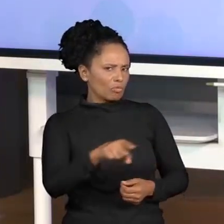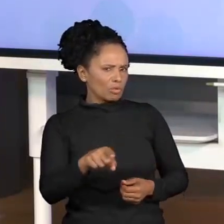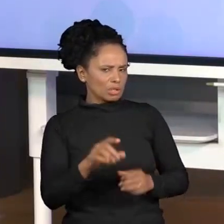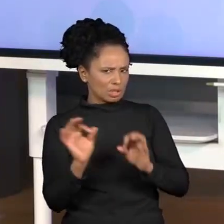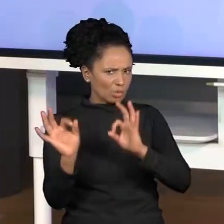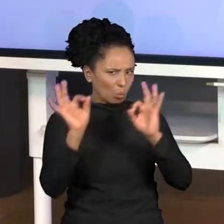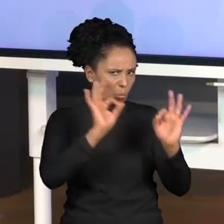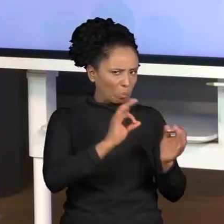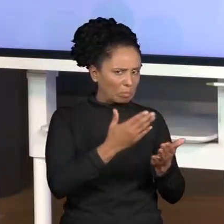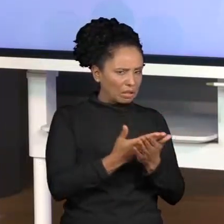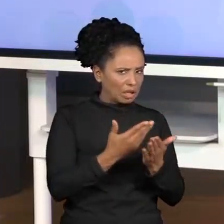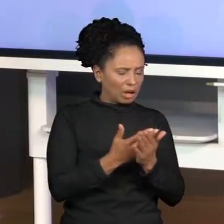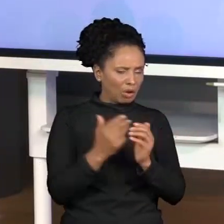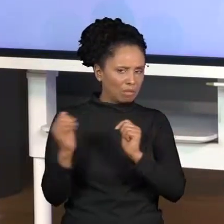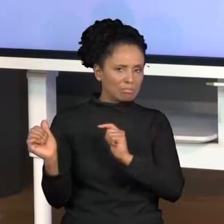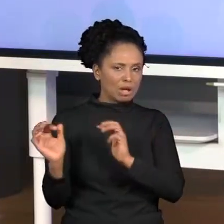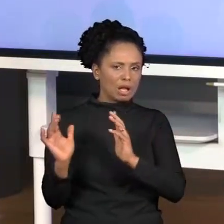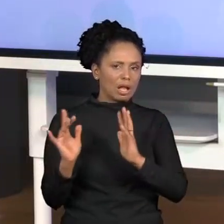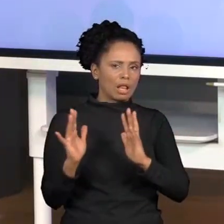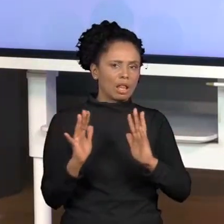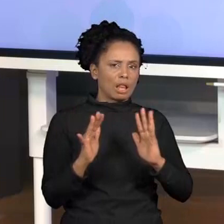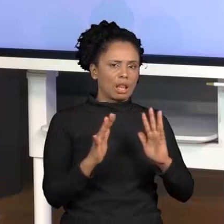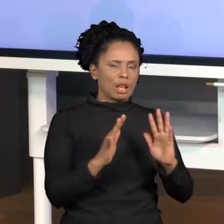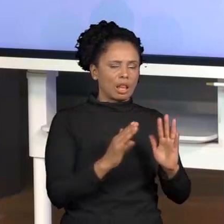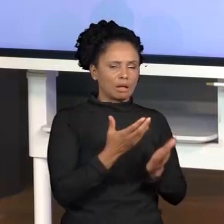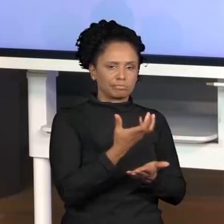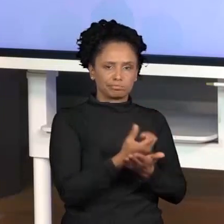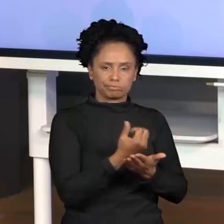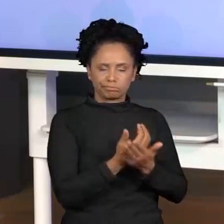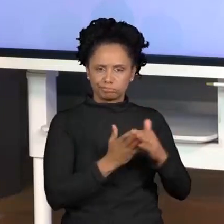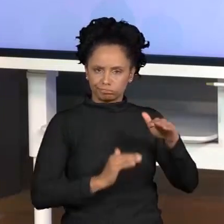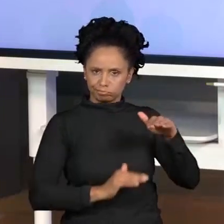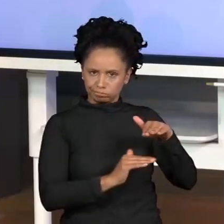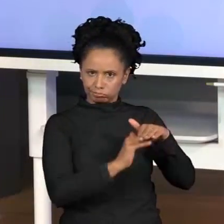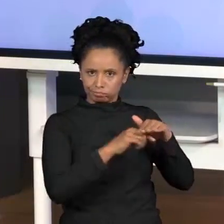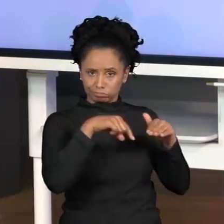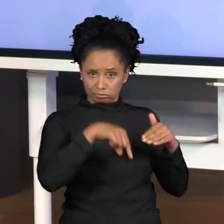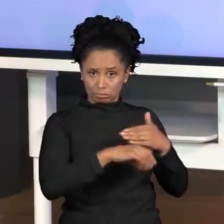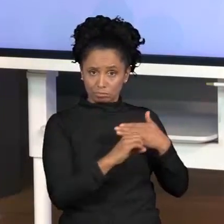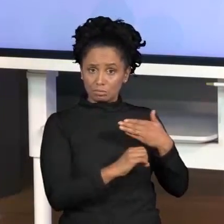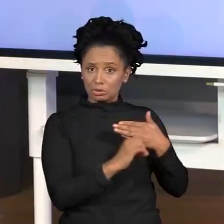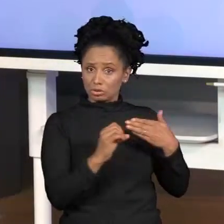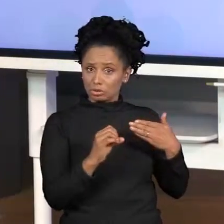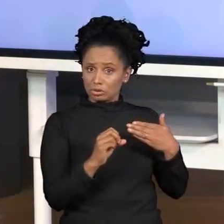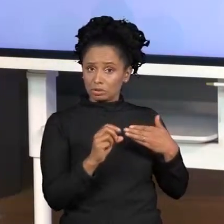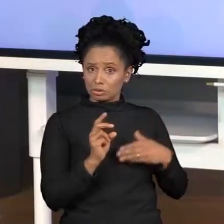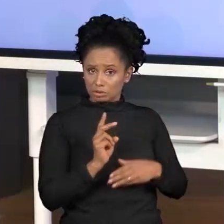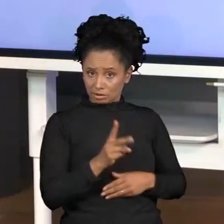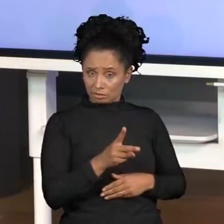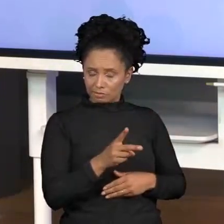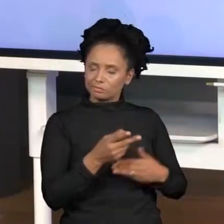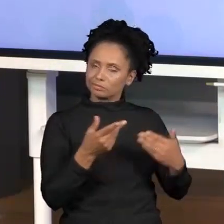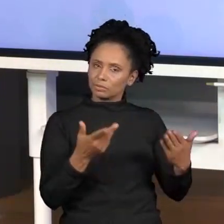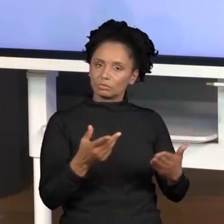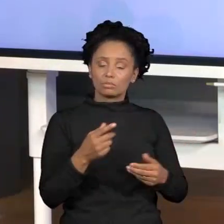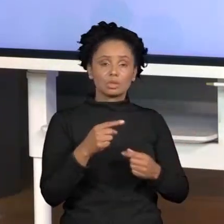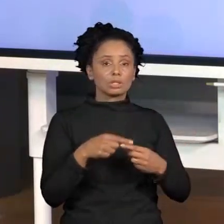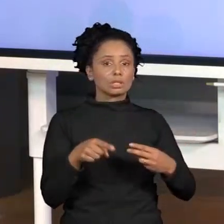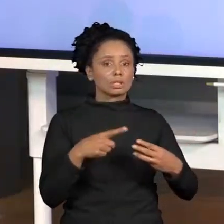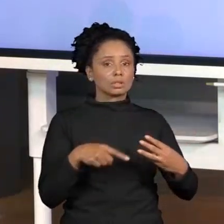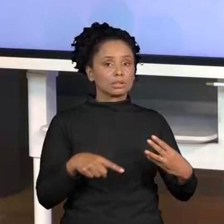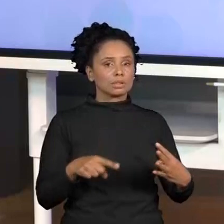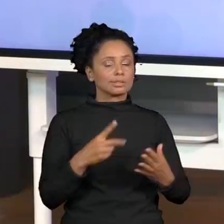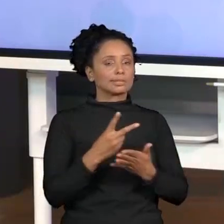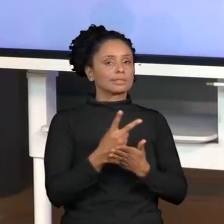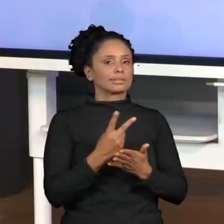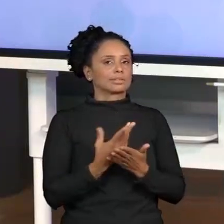visto as nossas aulas no nosso repositório do Centro de Mídia? Toda semana temos aulas novas, não só de